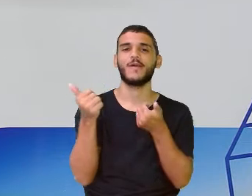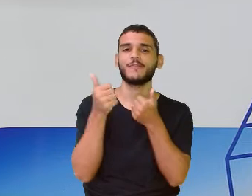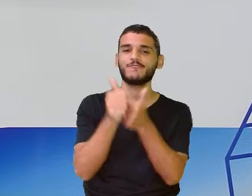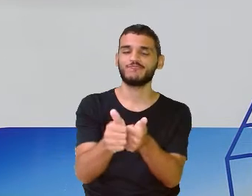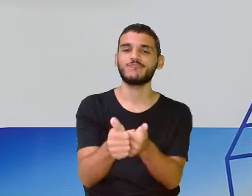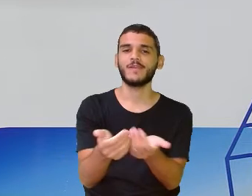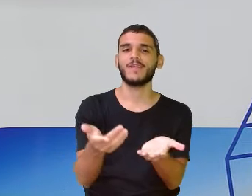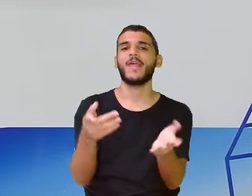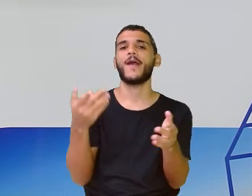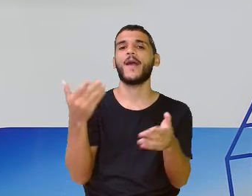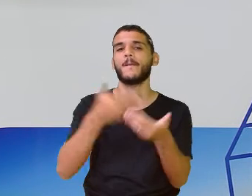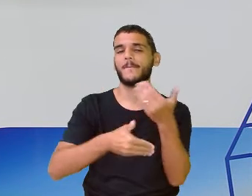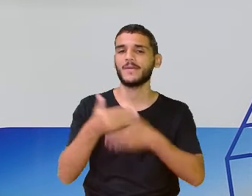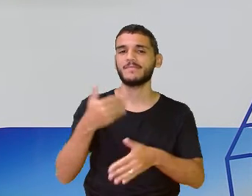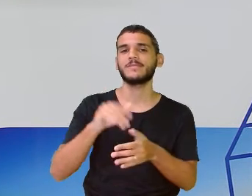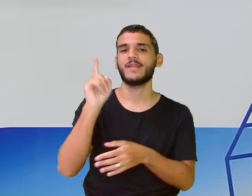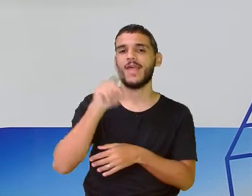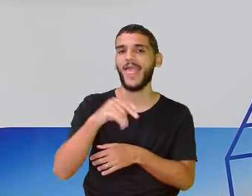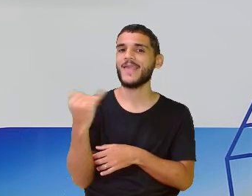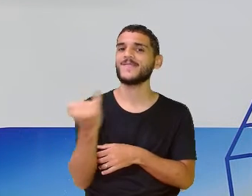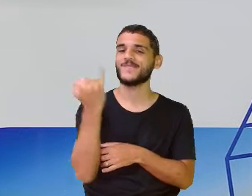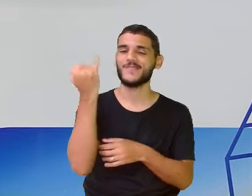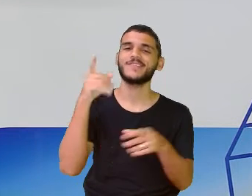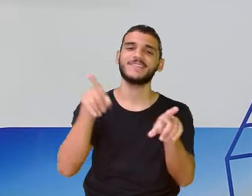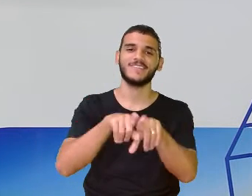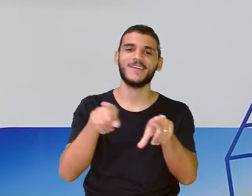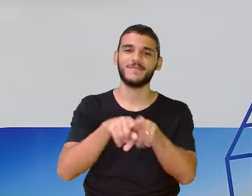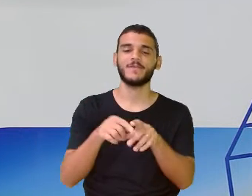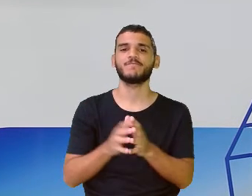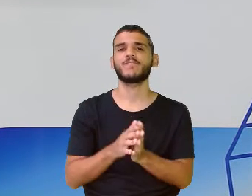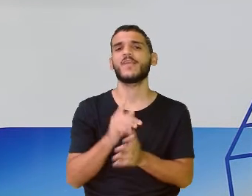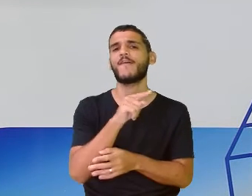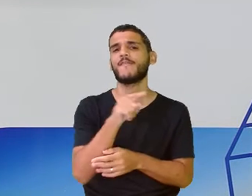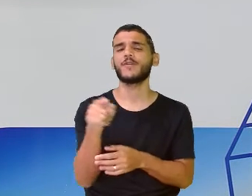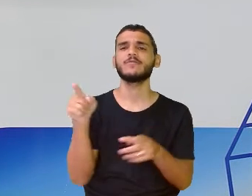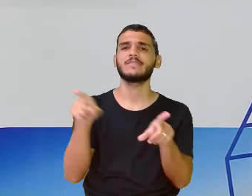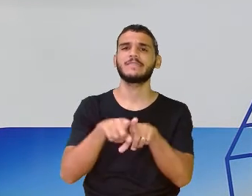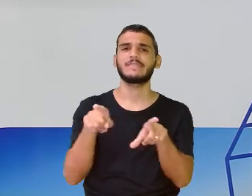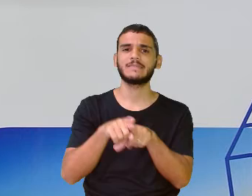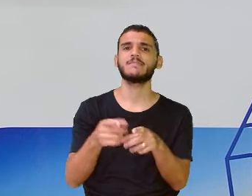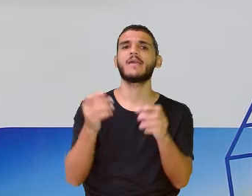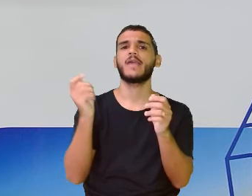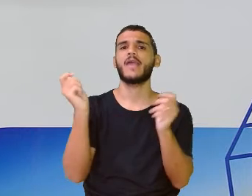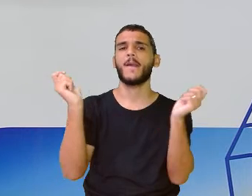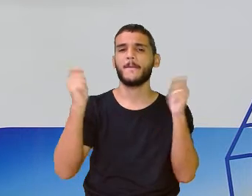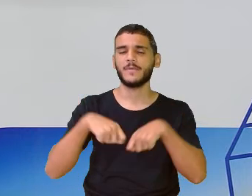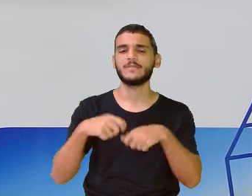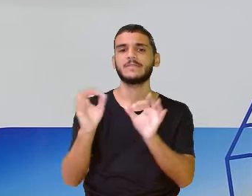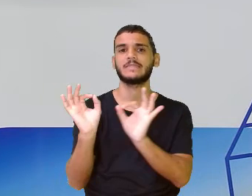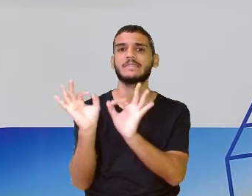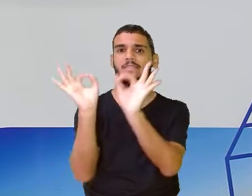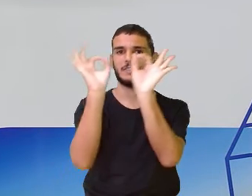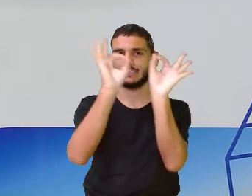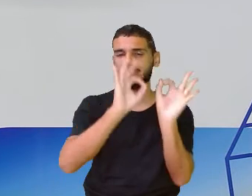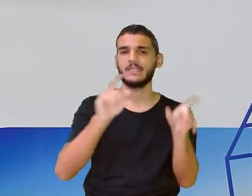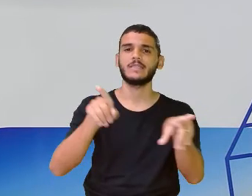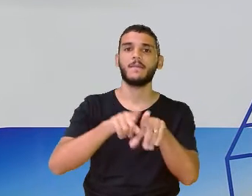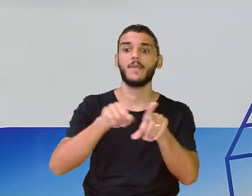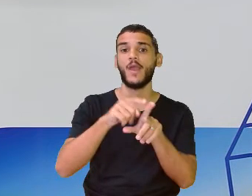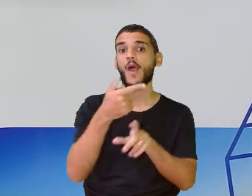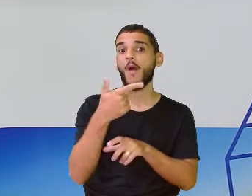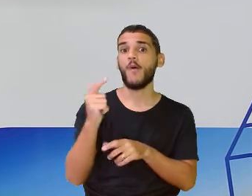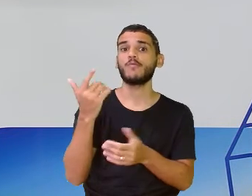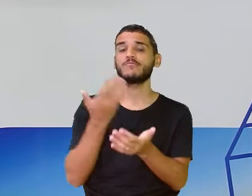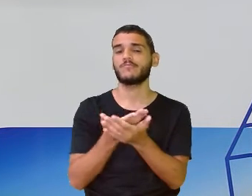a participação de vocês faz toda a diferença, tá certo? Você também pode rever não só essa aula, tá? Todas as outras,